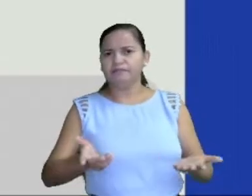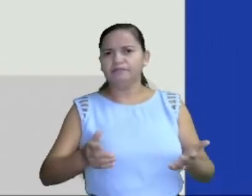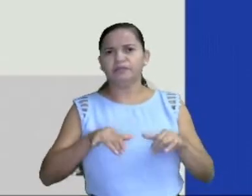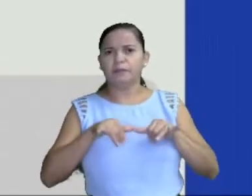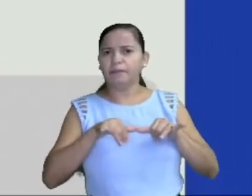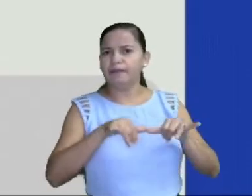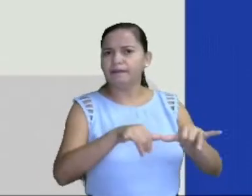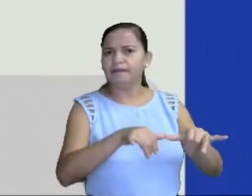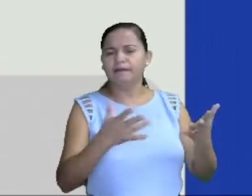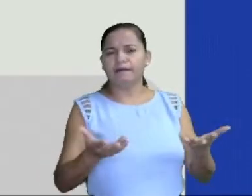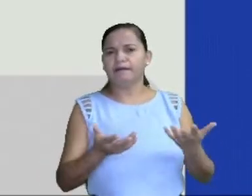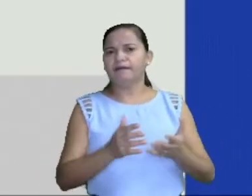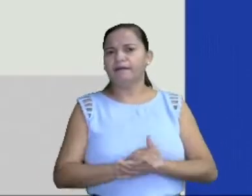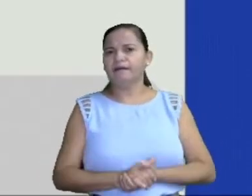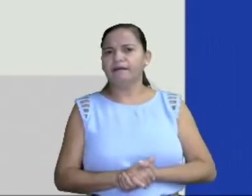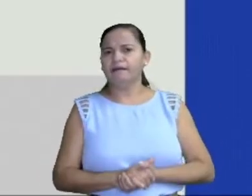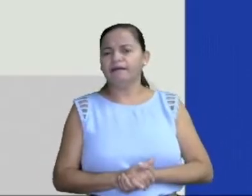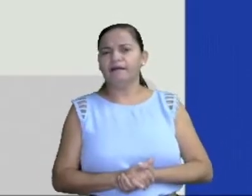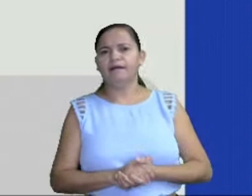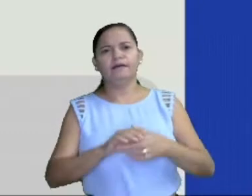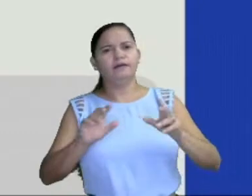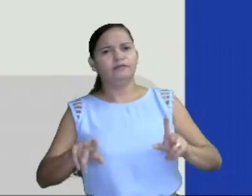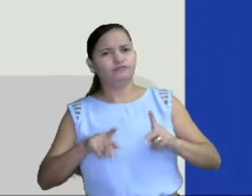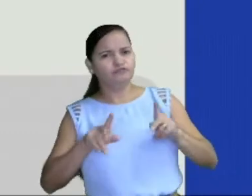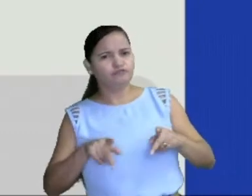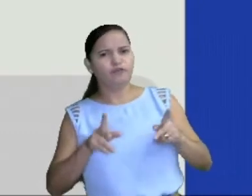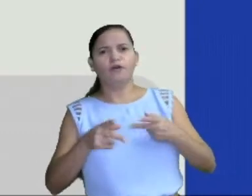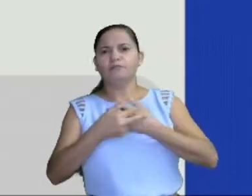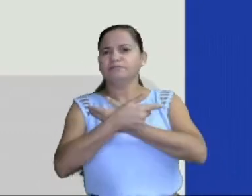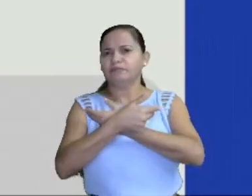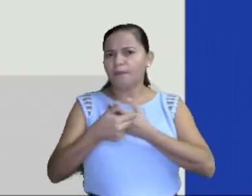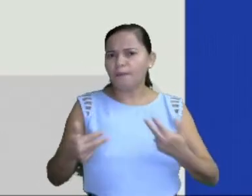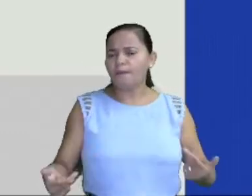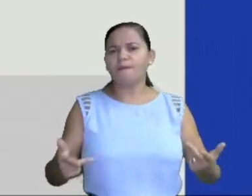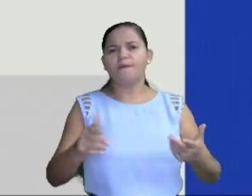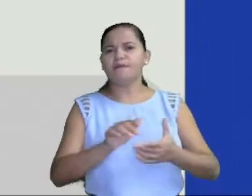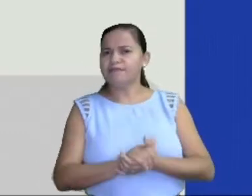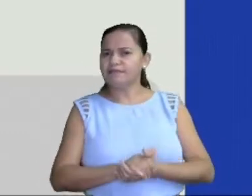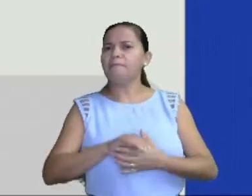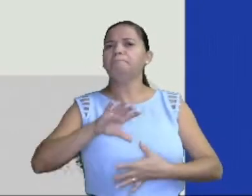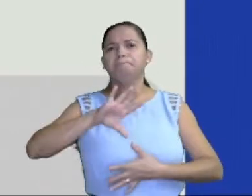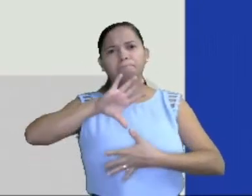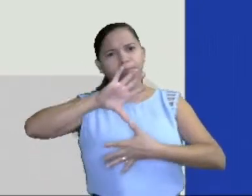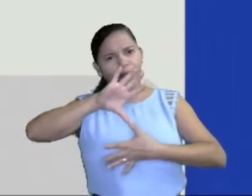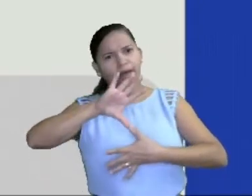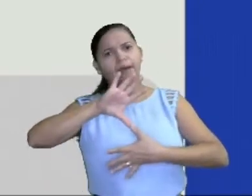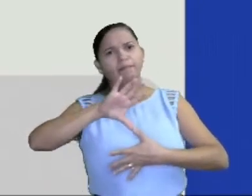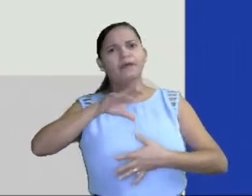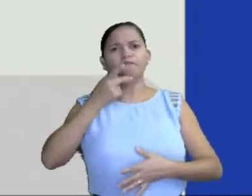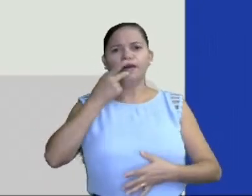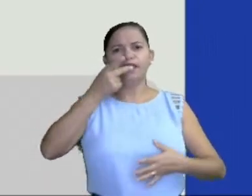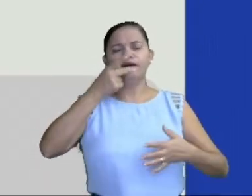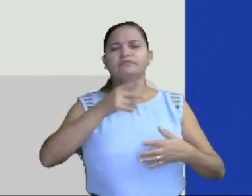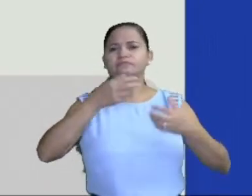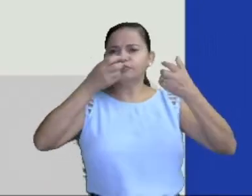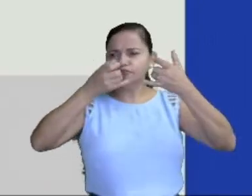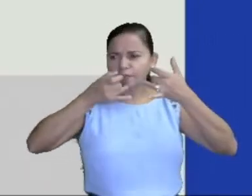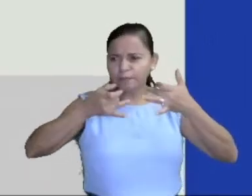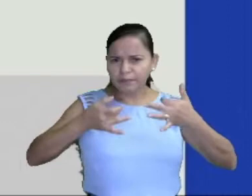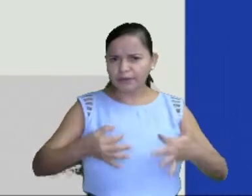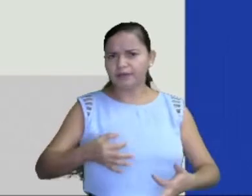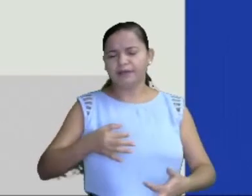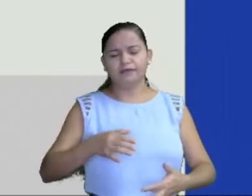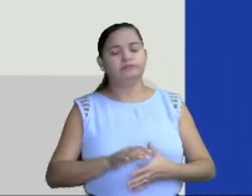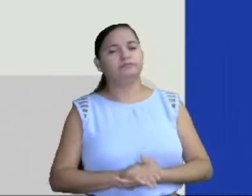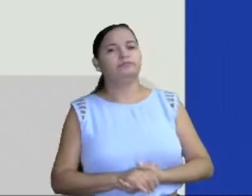olha aqui também, ó, o Veneza. No nosso mapa, ele começa a localizar determinados espaços. Alguns deles podem